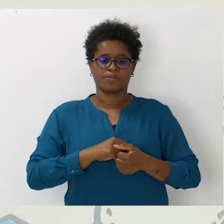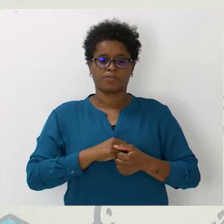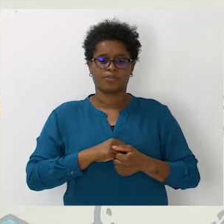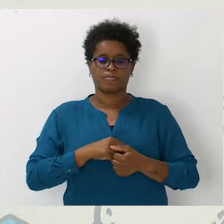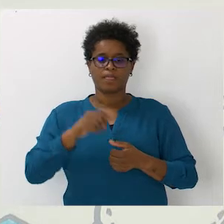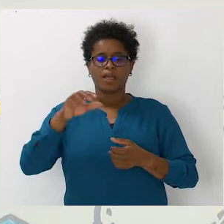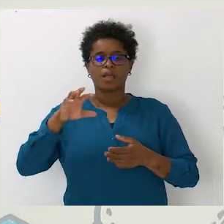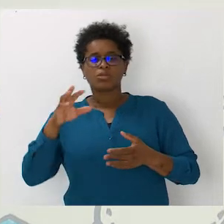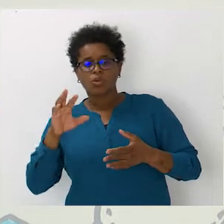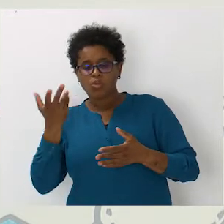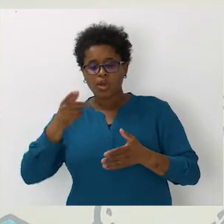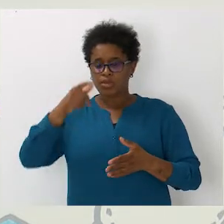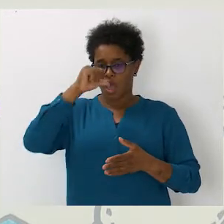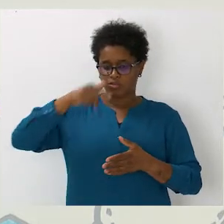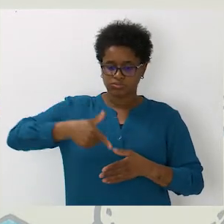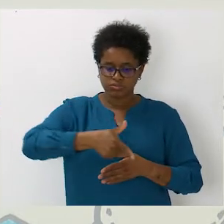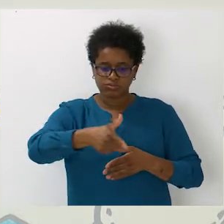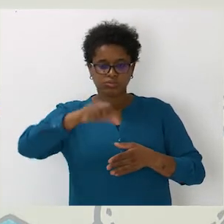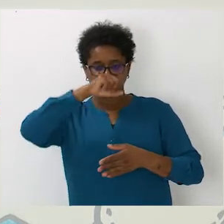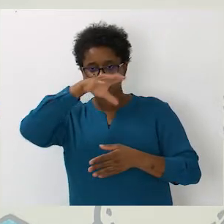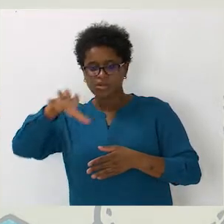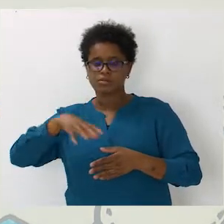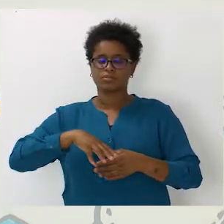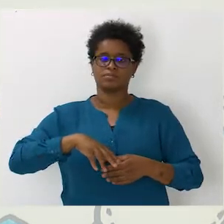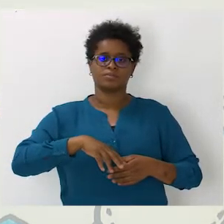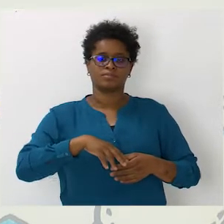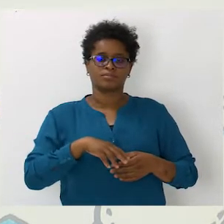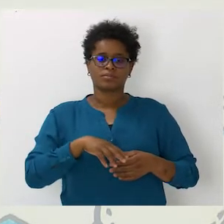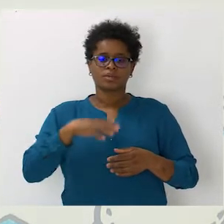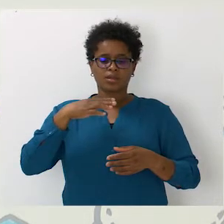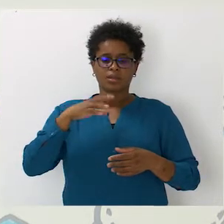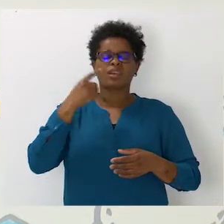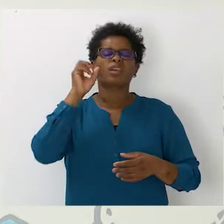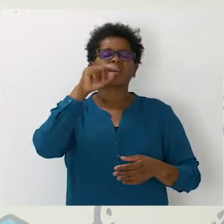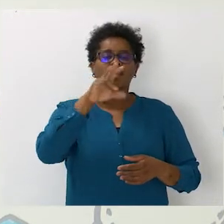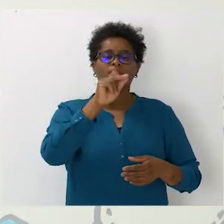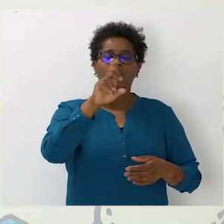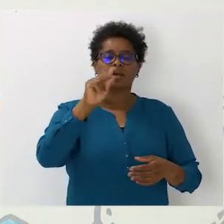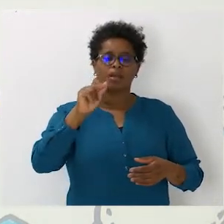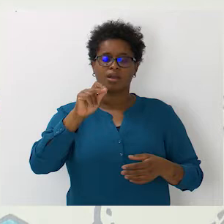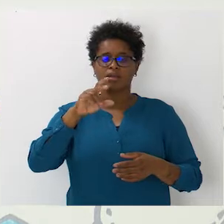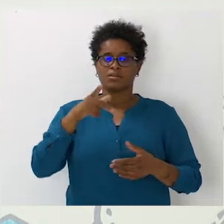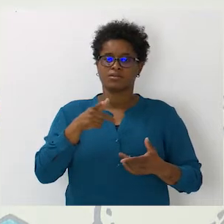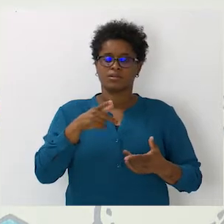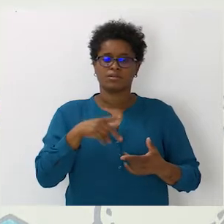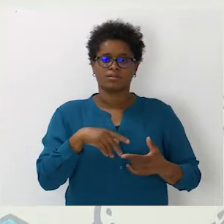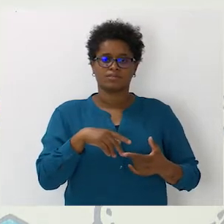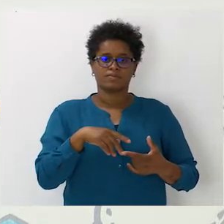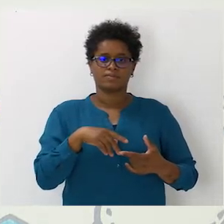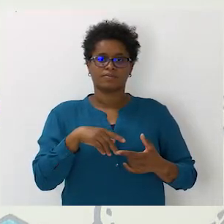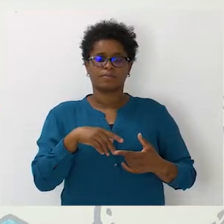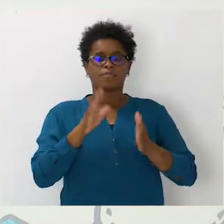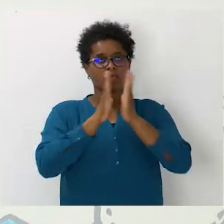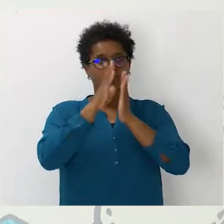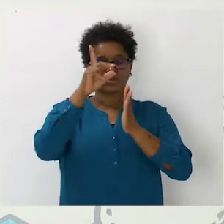Ao irrigar os campos criados por Ra, que é Ra. Ra, portanto, é